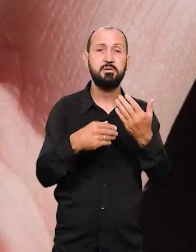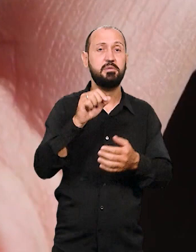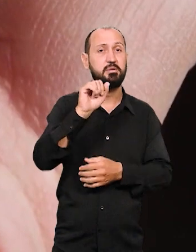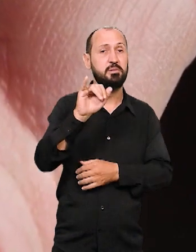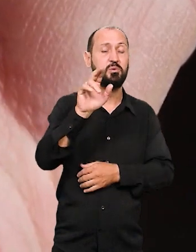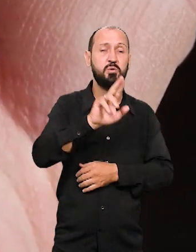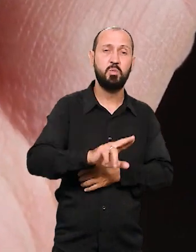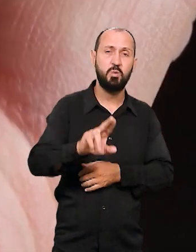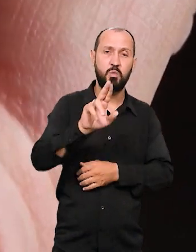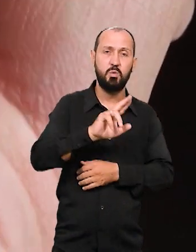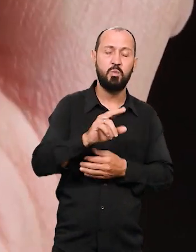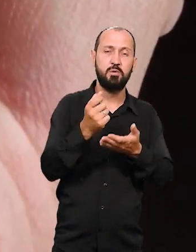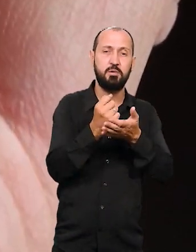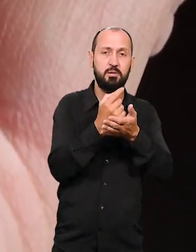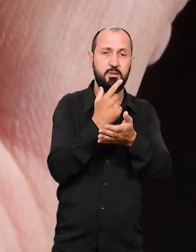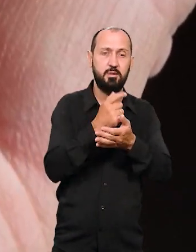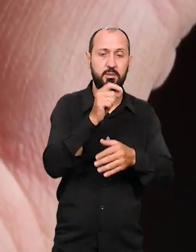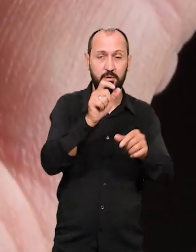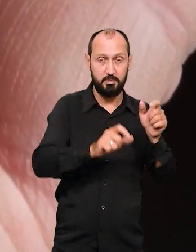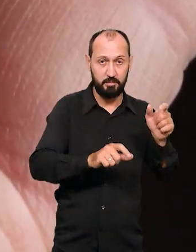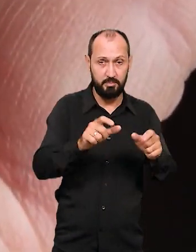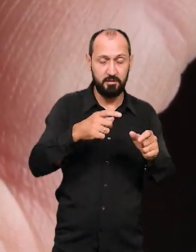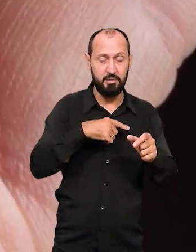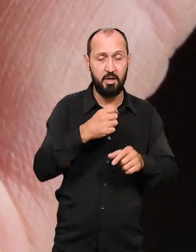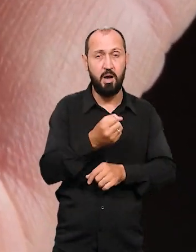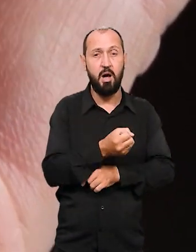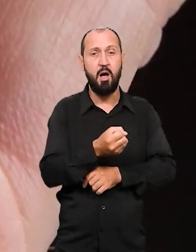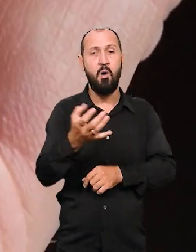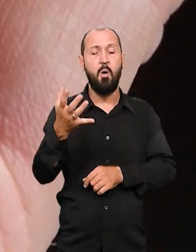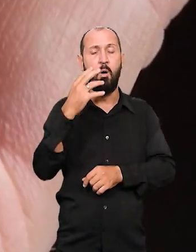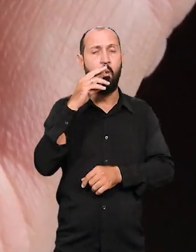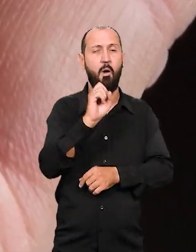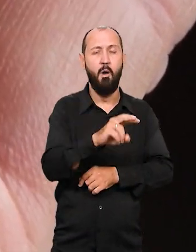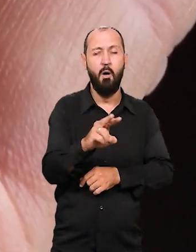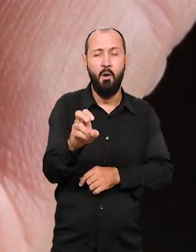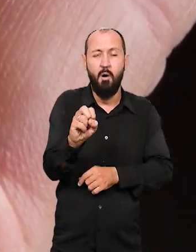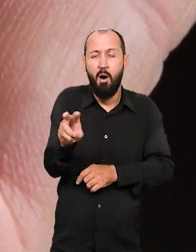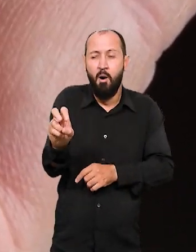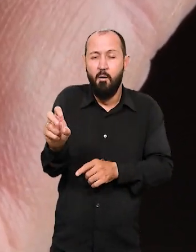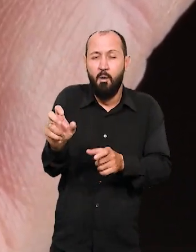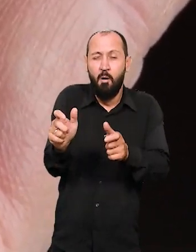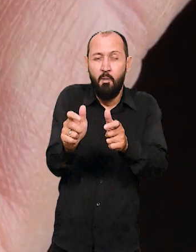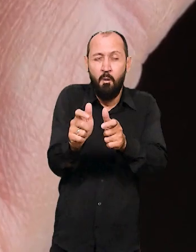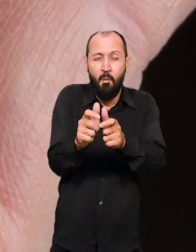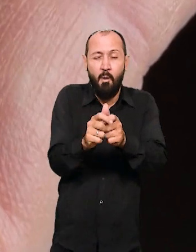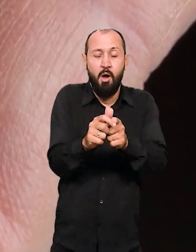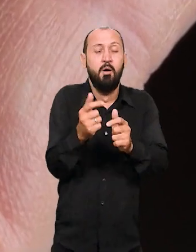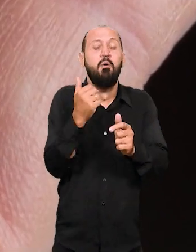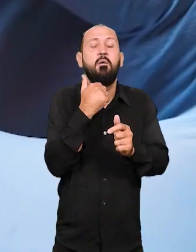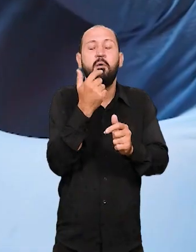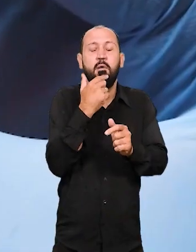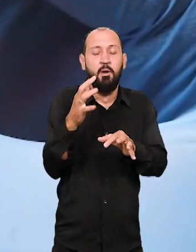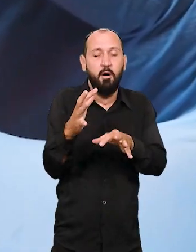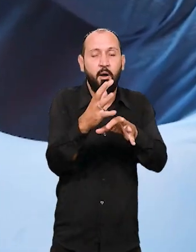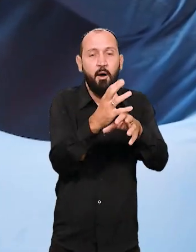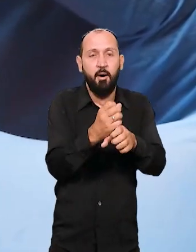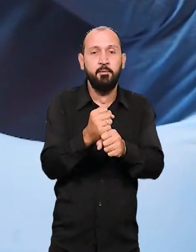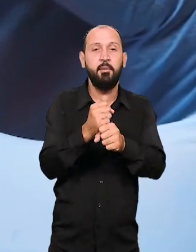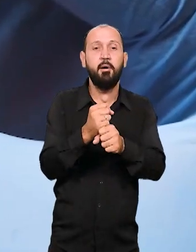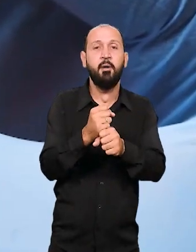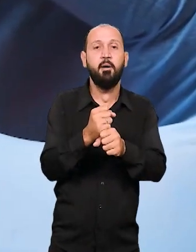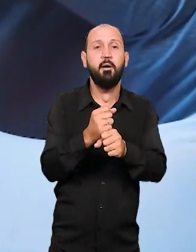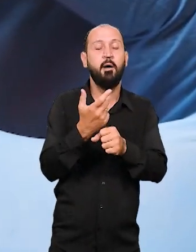se a gente usa o coquetel numa pessoa e a quantidade de vírus fica tão baixinha que a gente nem consegue contar